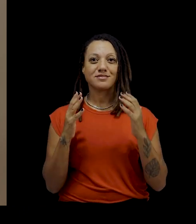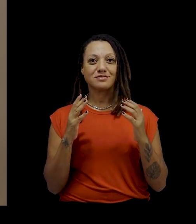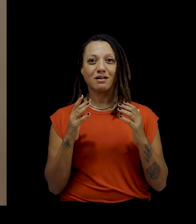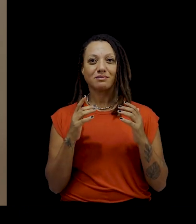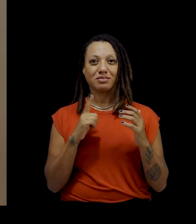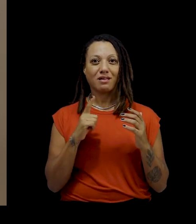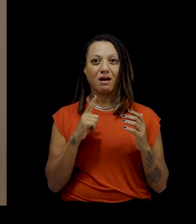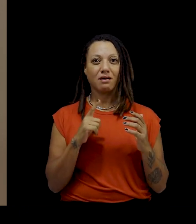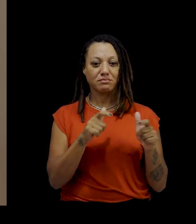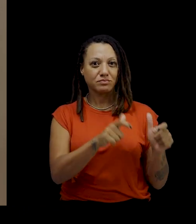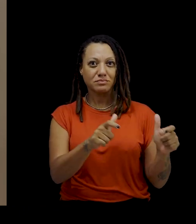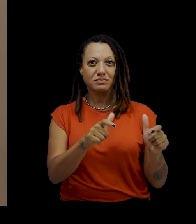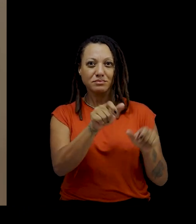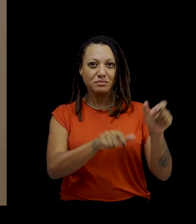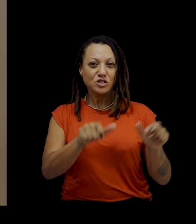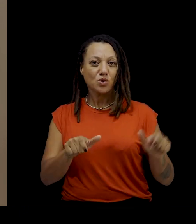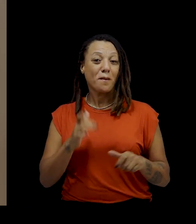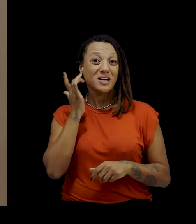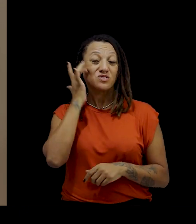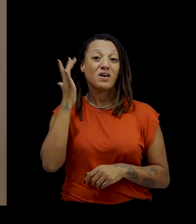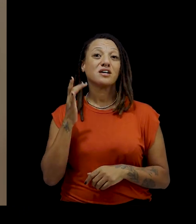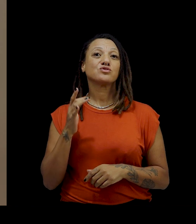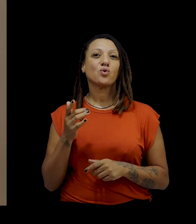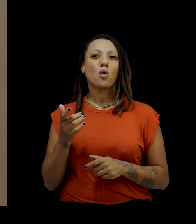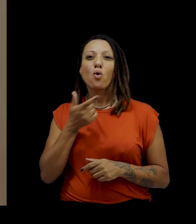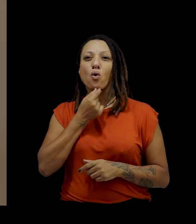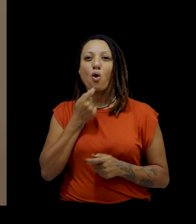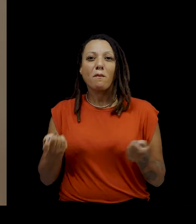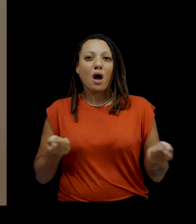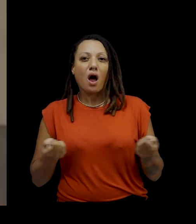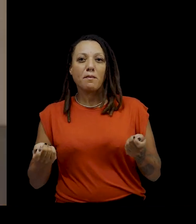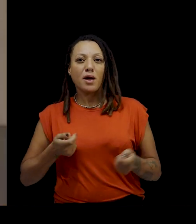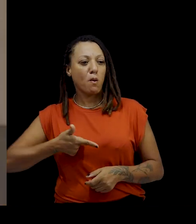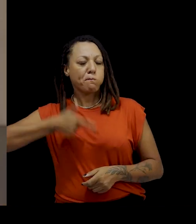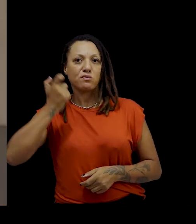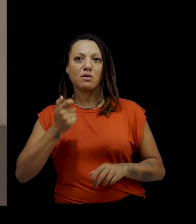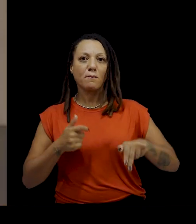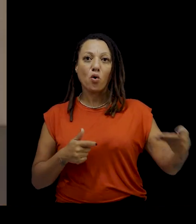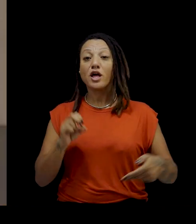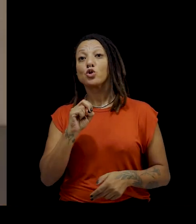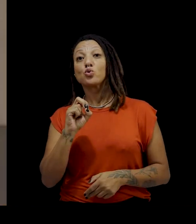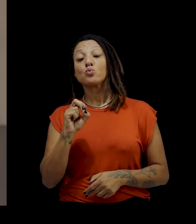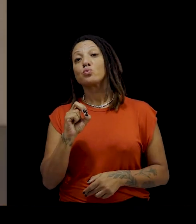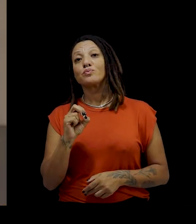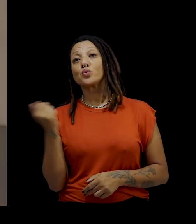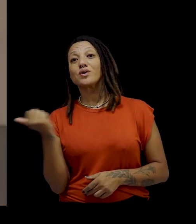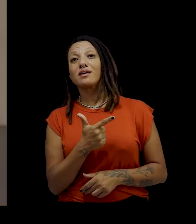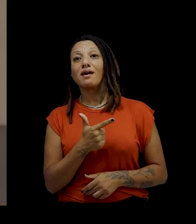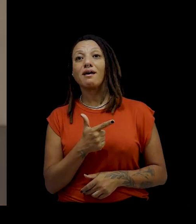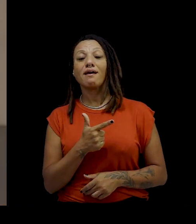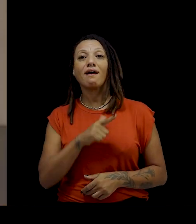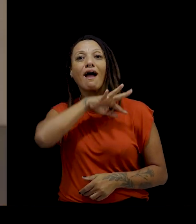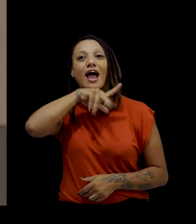numa comunidade, é mais fácil você morrer por uma bala de um garimpeiro do que pela mordida de uma onça. Então, isso é a realidade, mas que